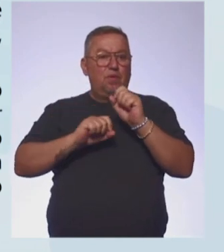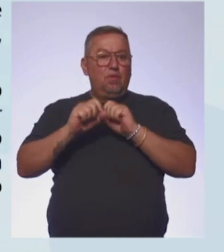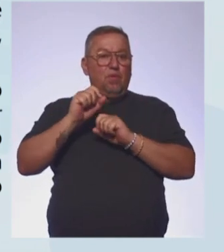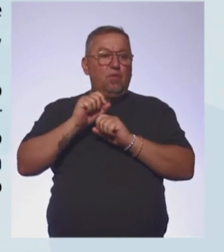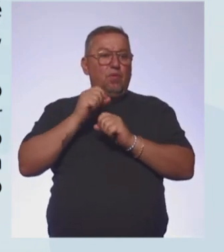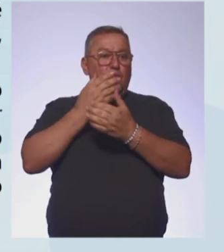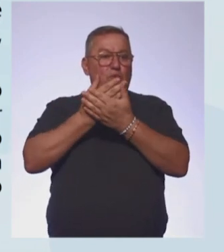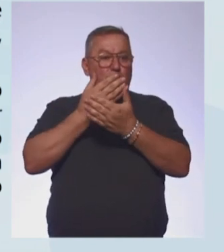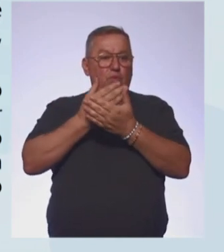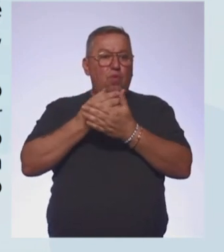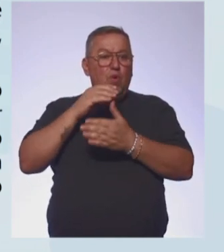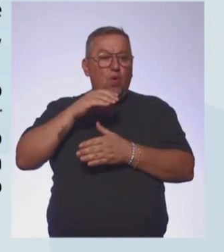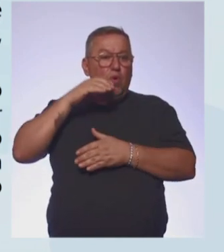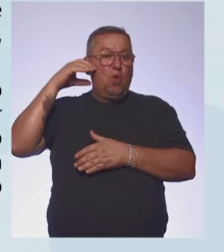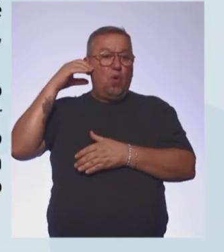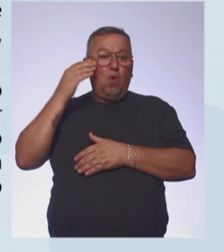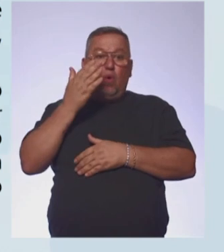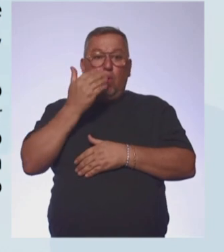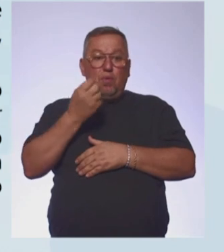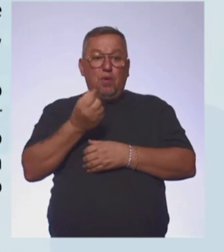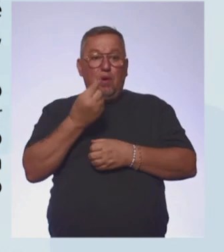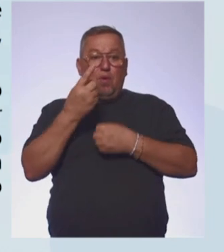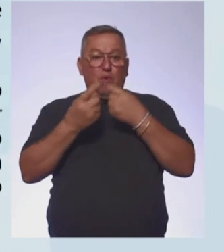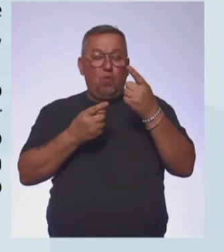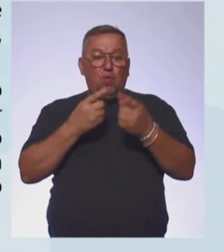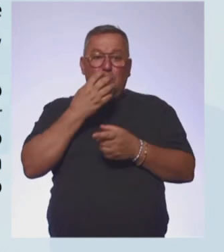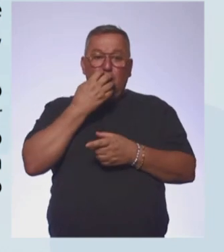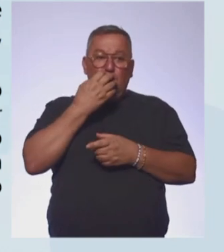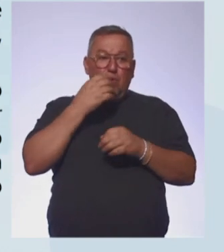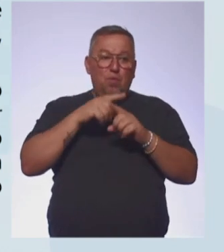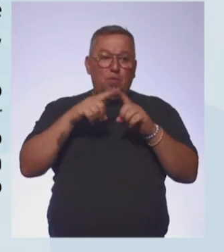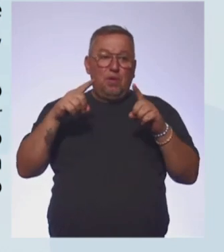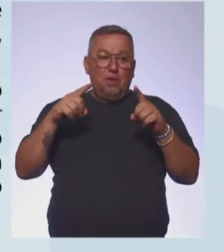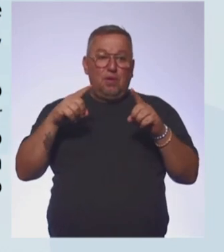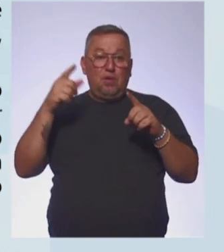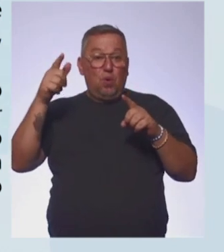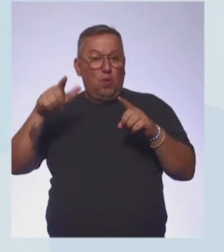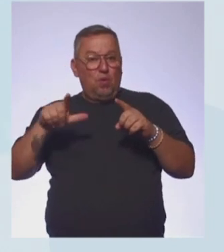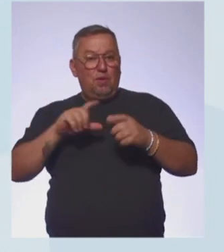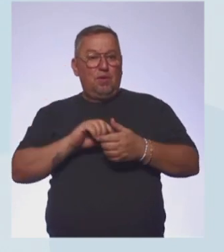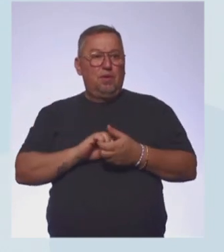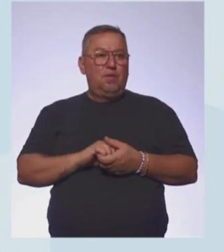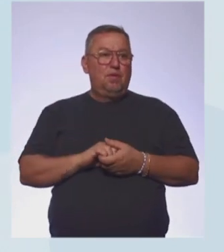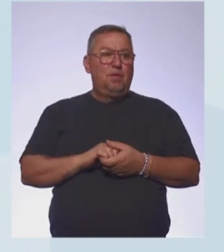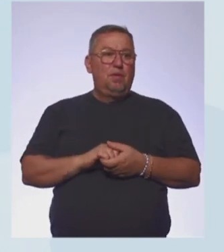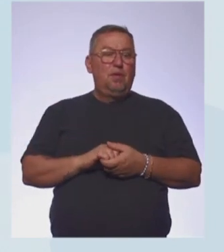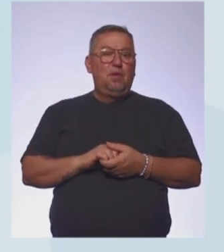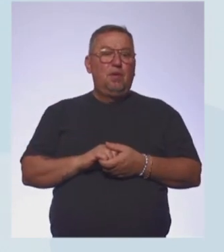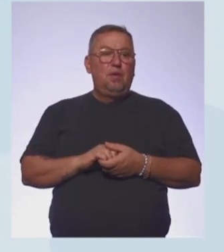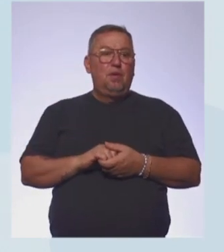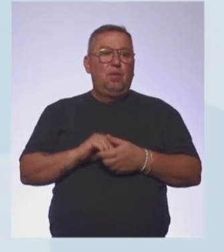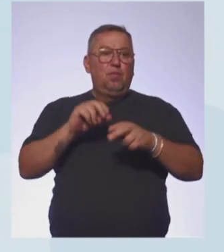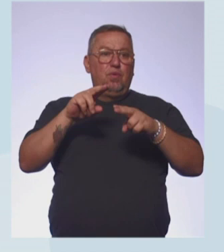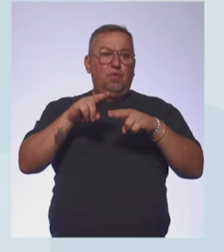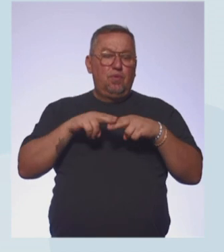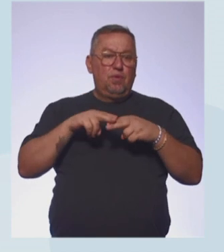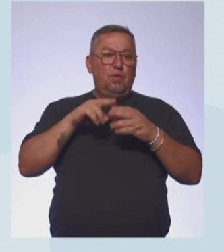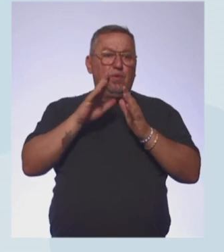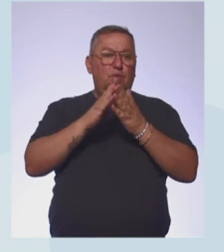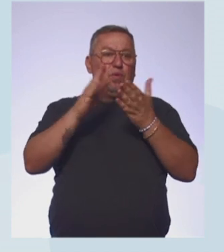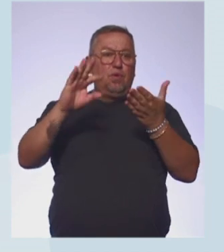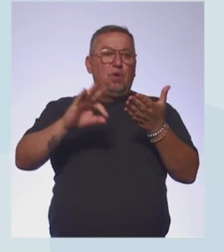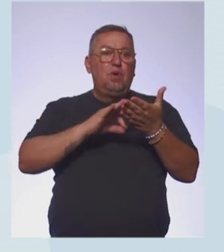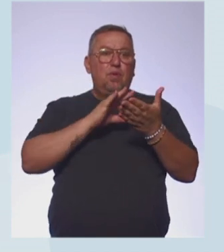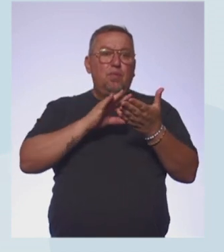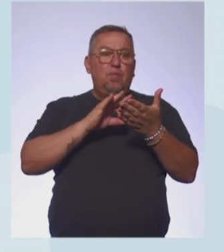os estudos, os coreanos comem algumas raças de cães, mas não comem outras. Por fim, os autores